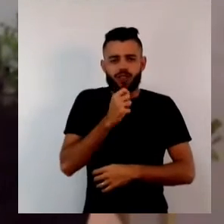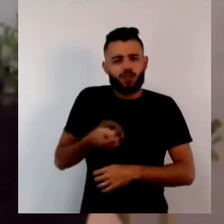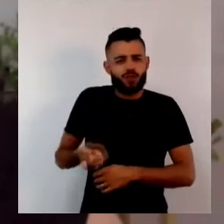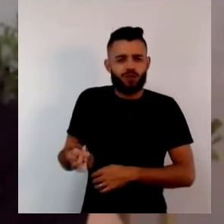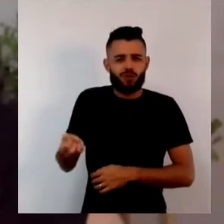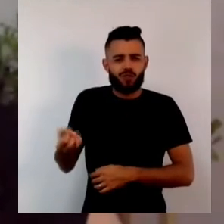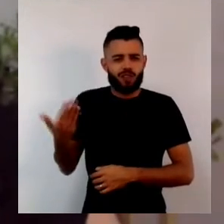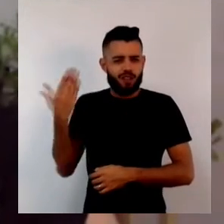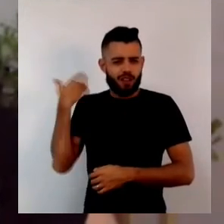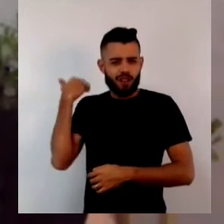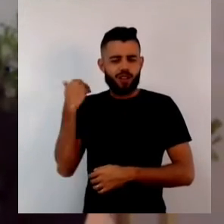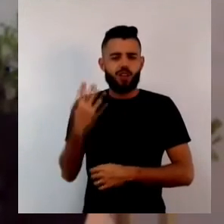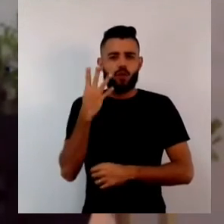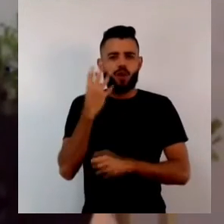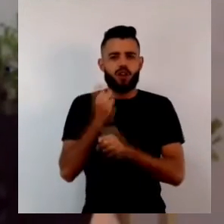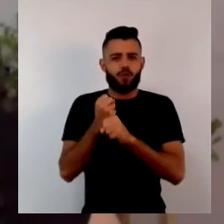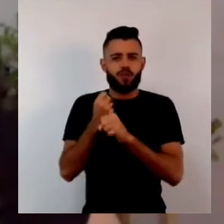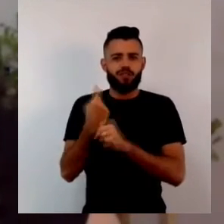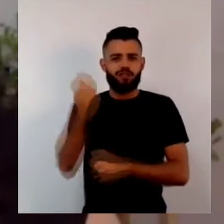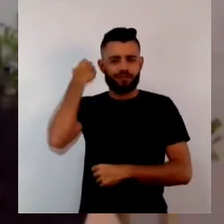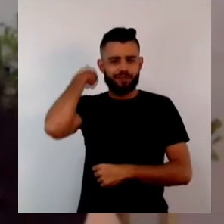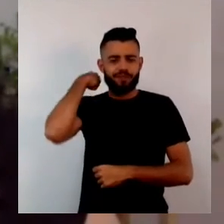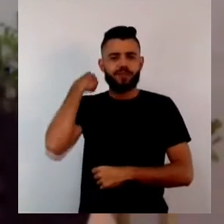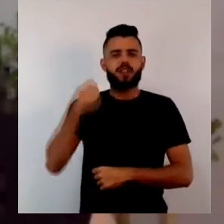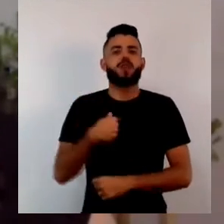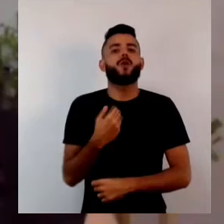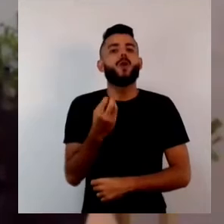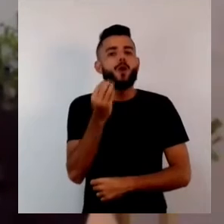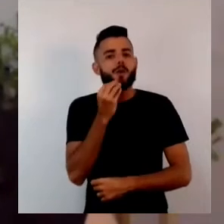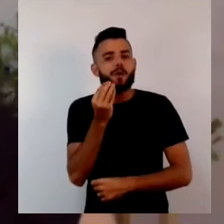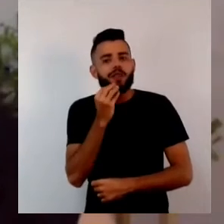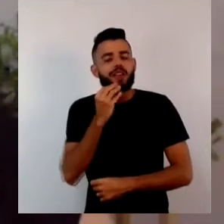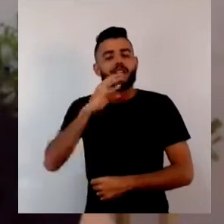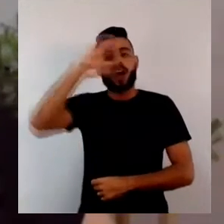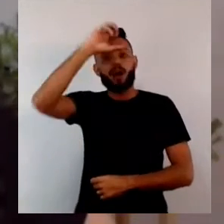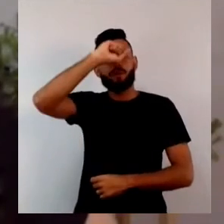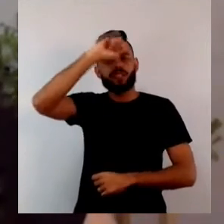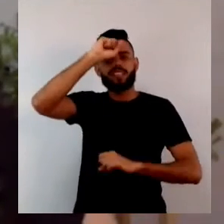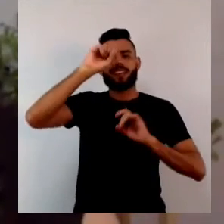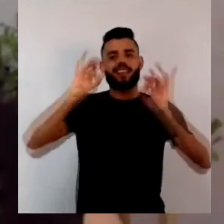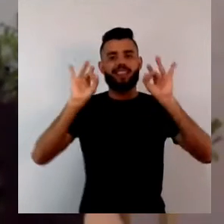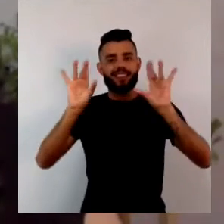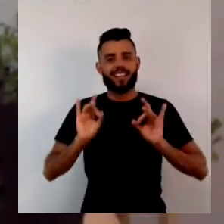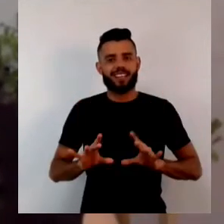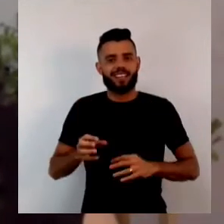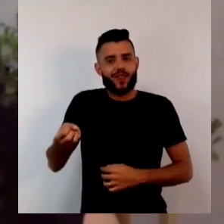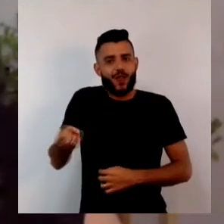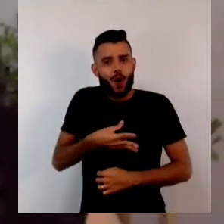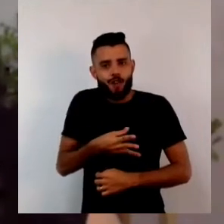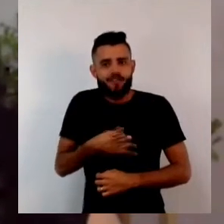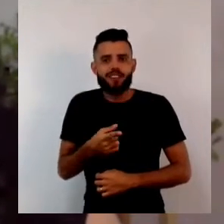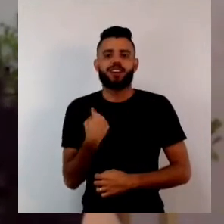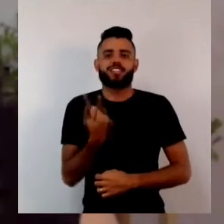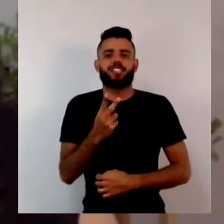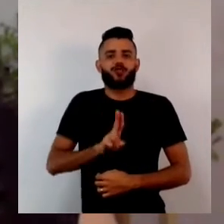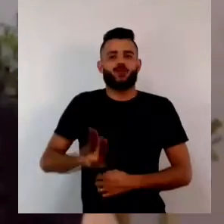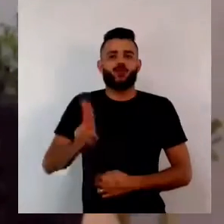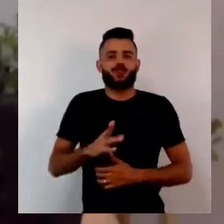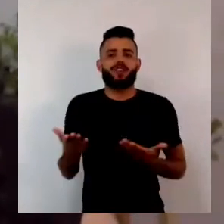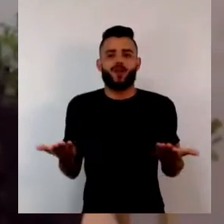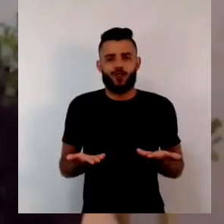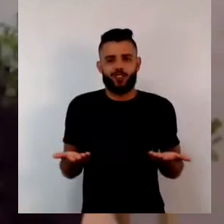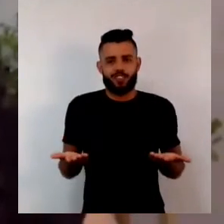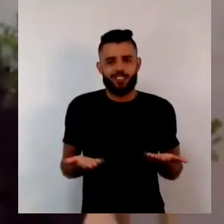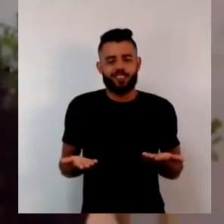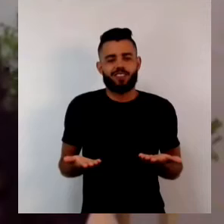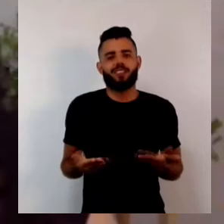eu tive a oportunidade de aprender uma técnica nova, que é a técnica que a gente utiliza hoje. Então, numa viagem